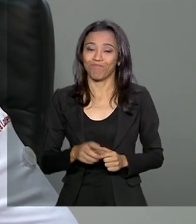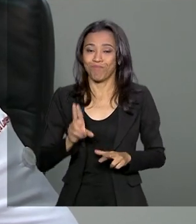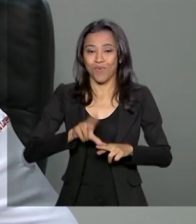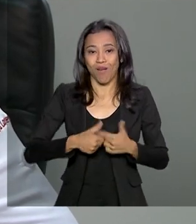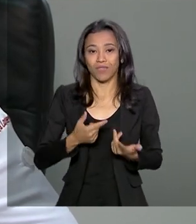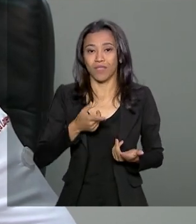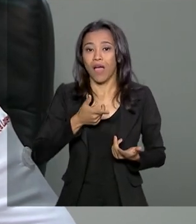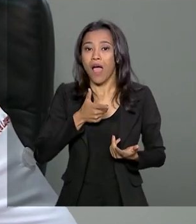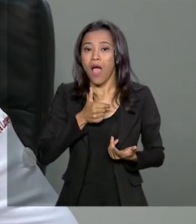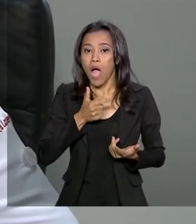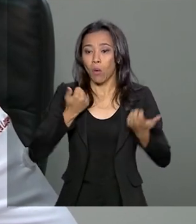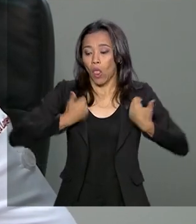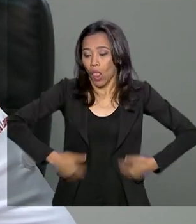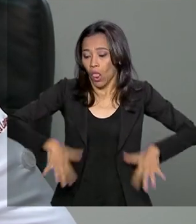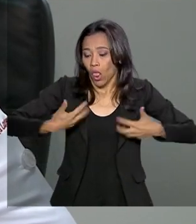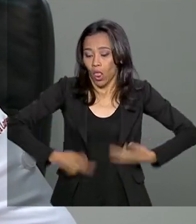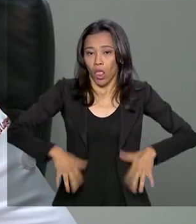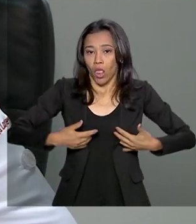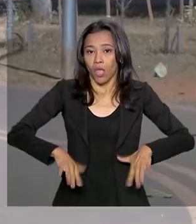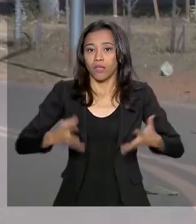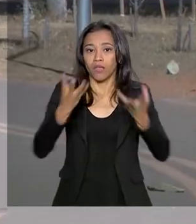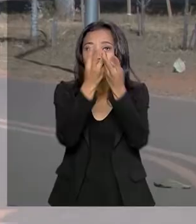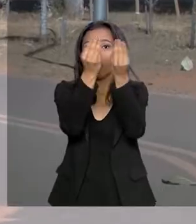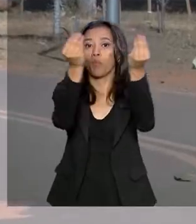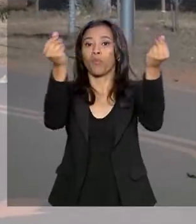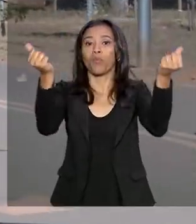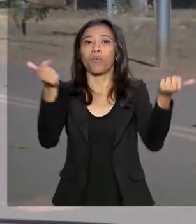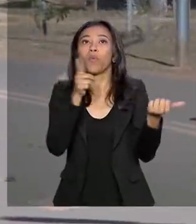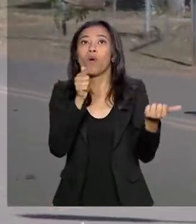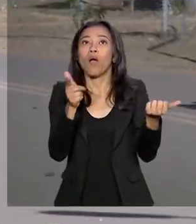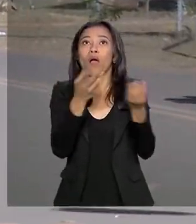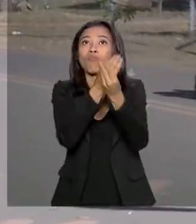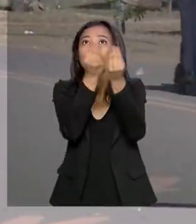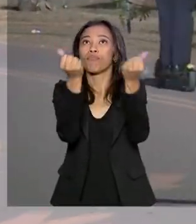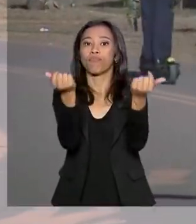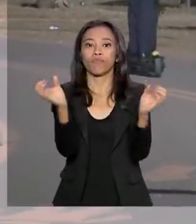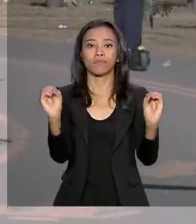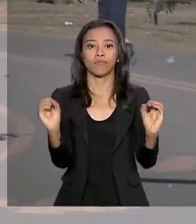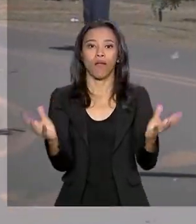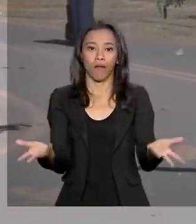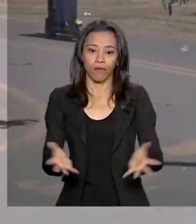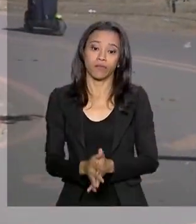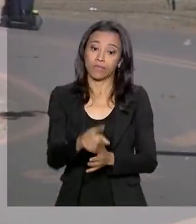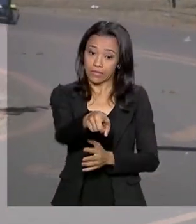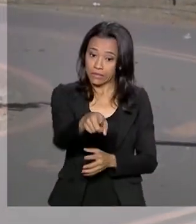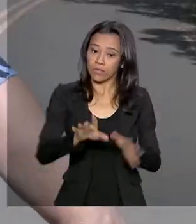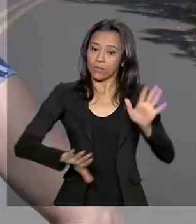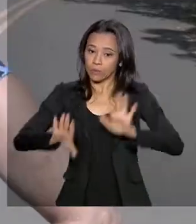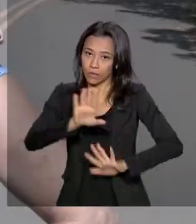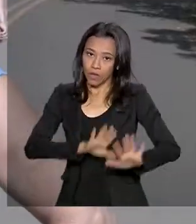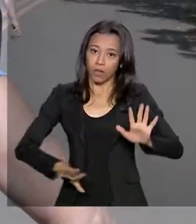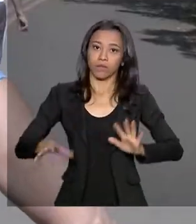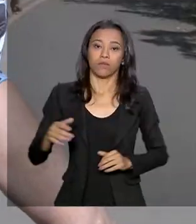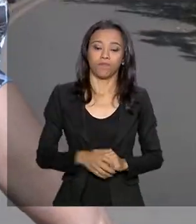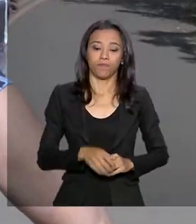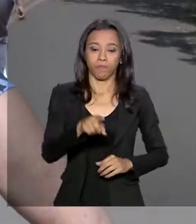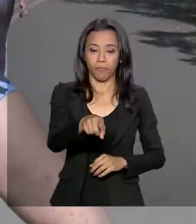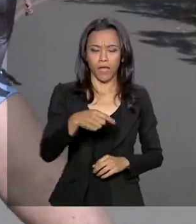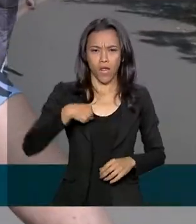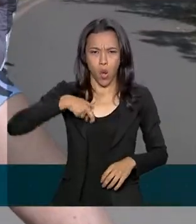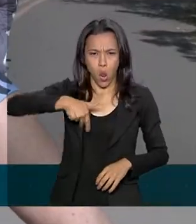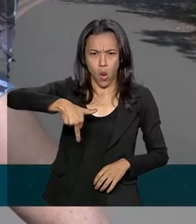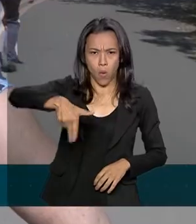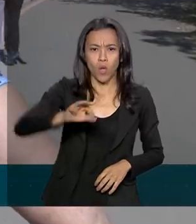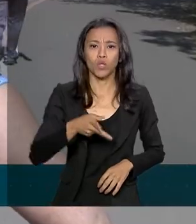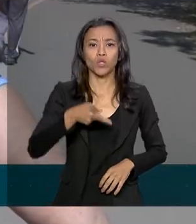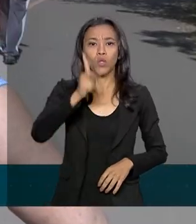desidratação com atividade física. Dessa aposentada garante que redobre os cuidados. A cada dois quilômetros a